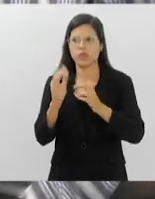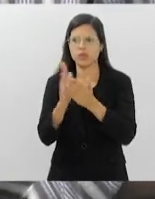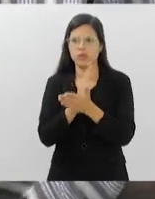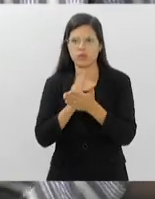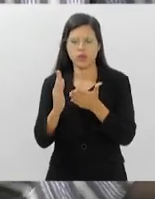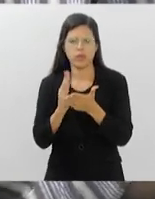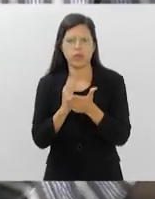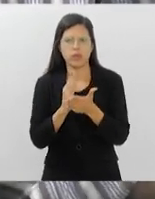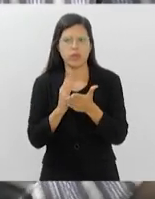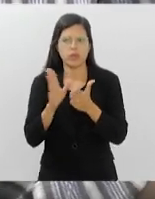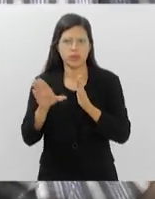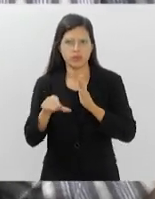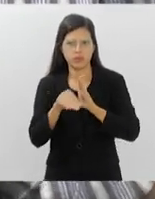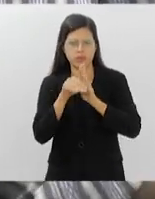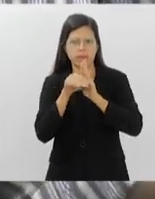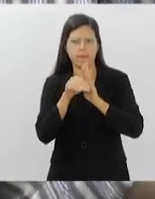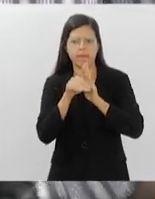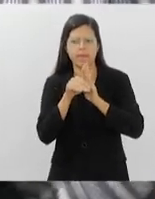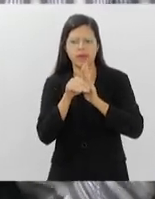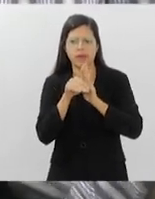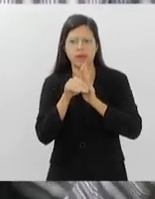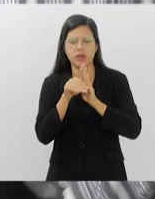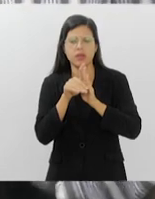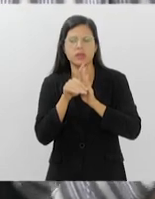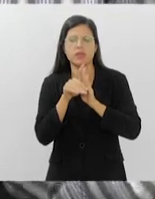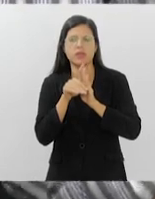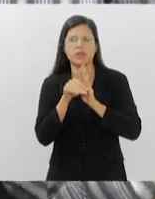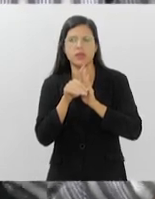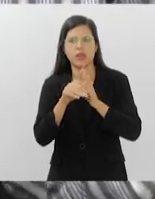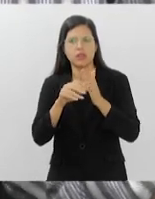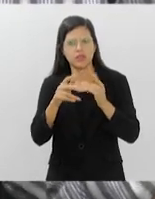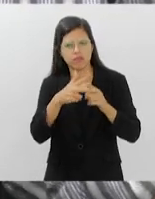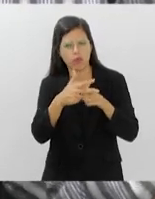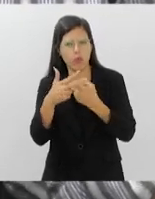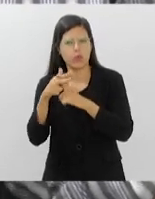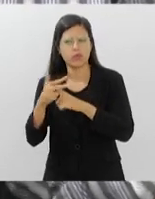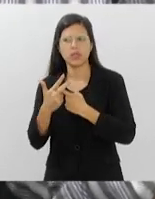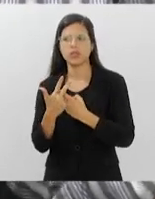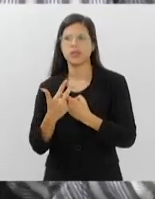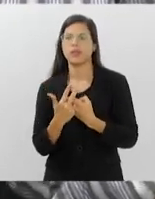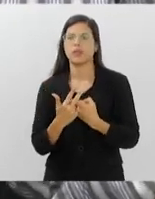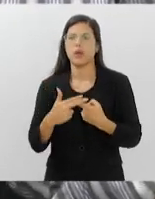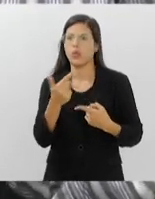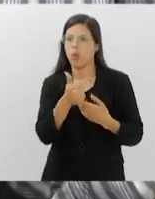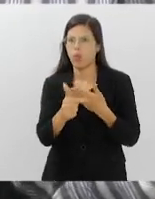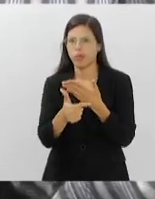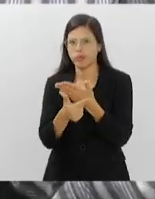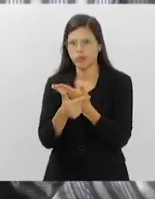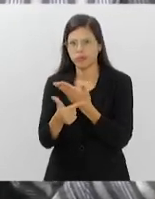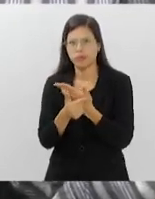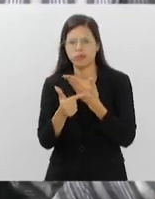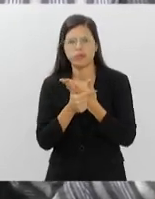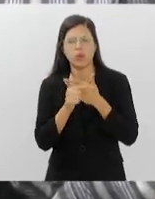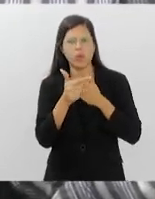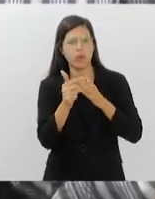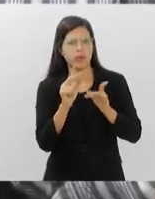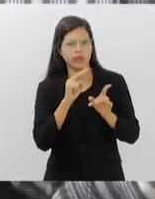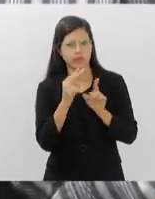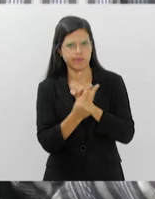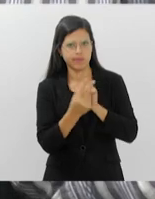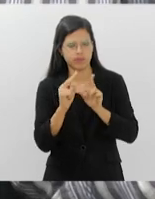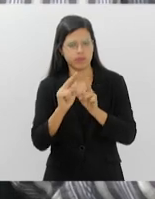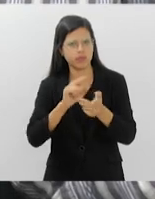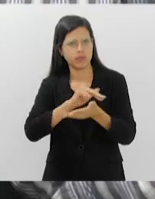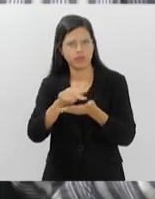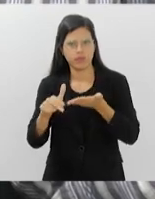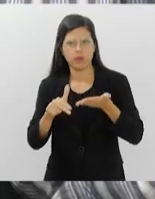emendas adequando, colocando outras atribuições e outros olhares, e várias delas